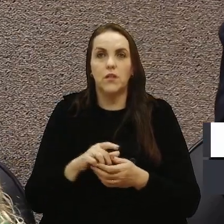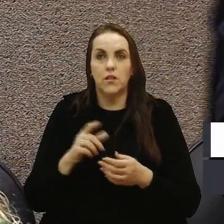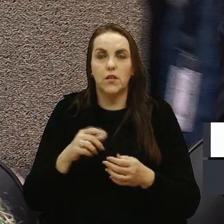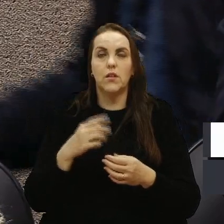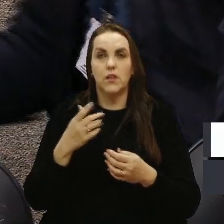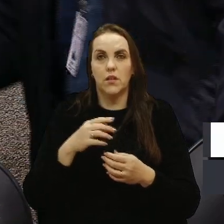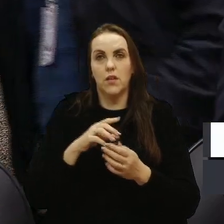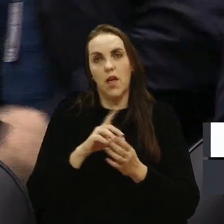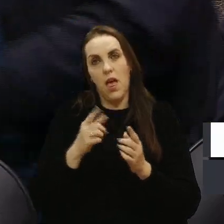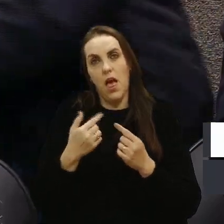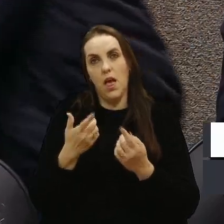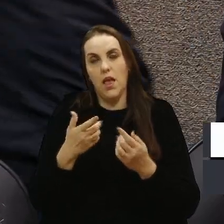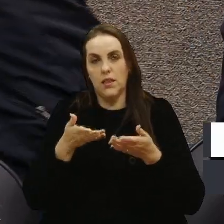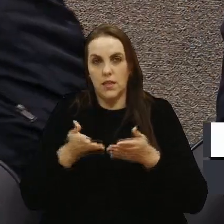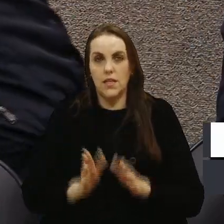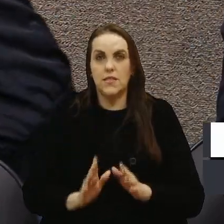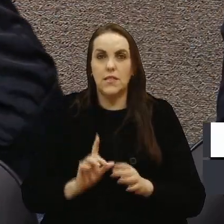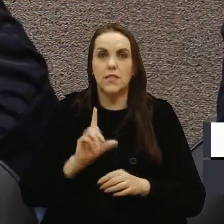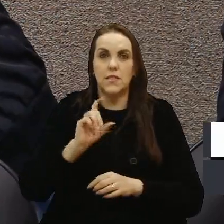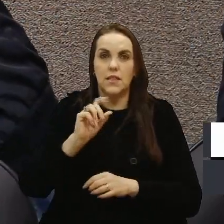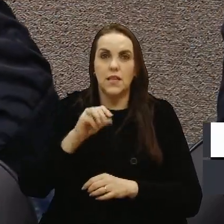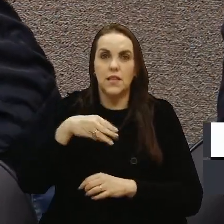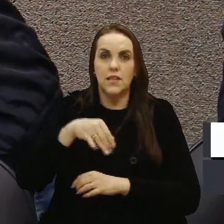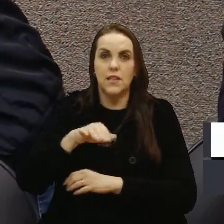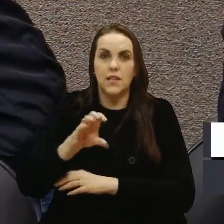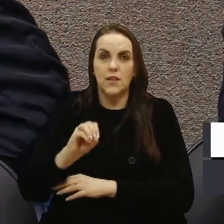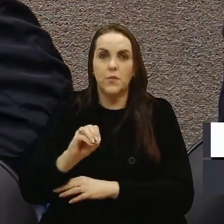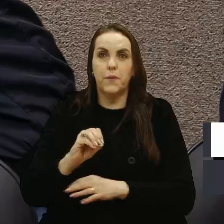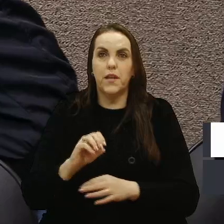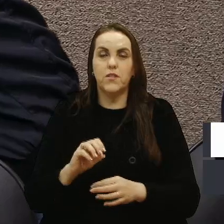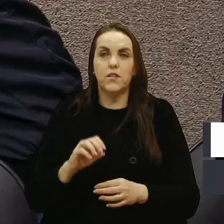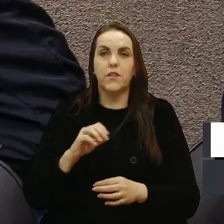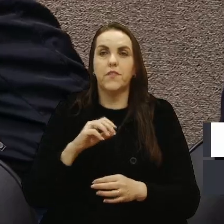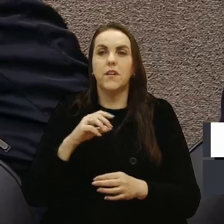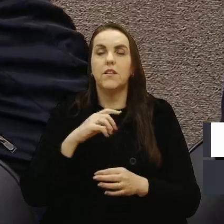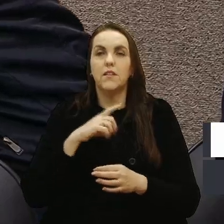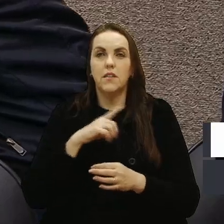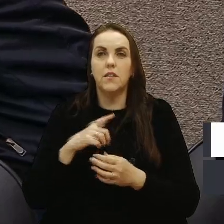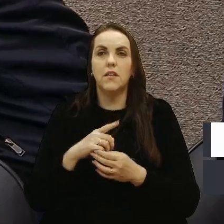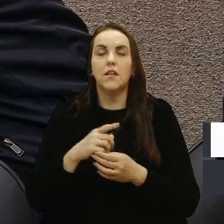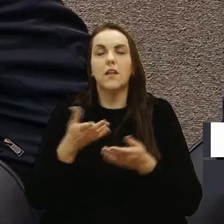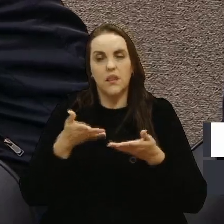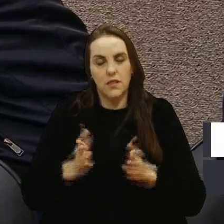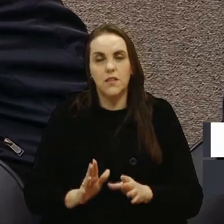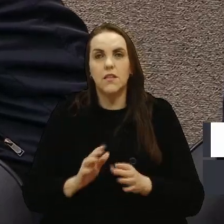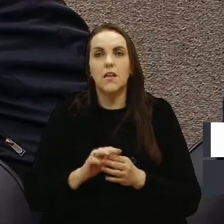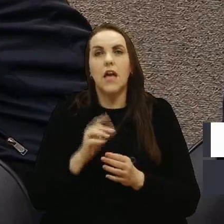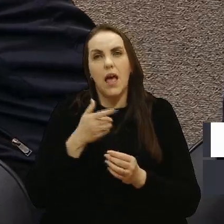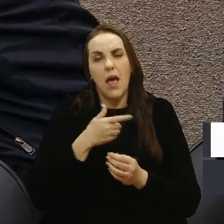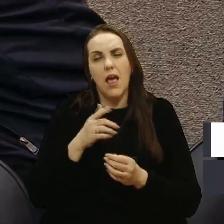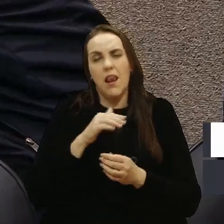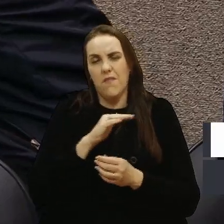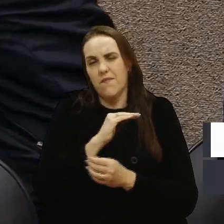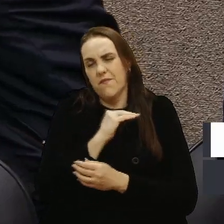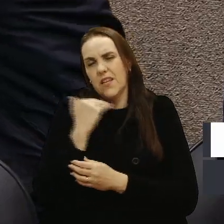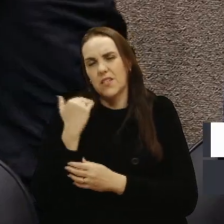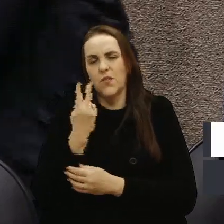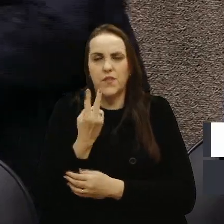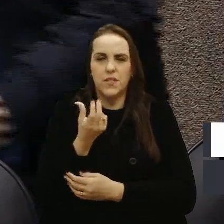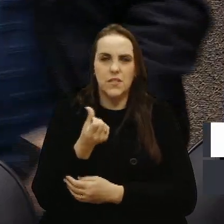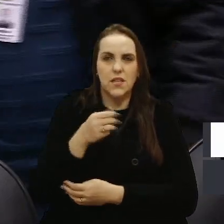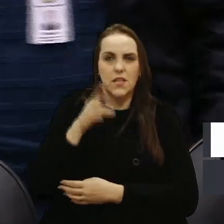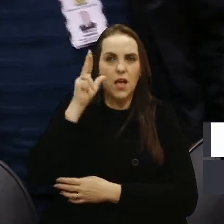Dreyer. Nascida em 10 de maio de 1933, Dona Maria Hermínia partiu 26 de abril